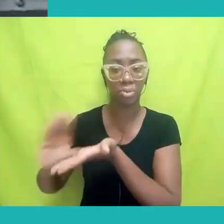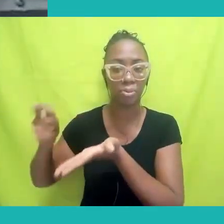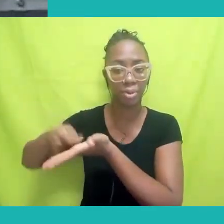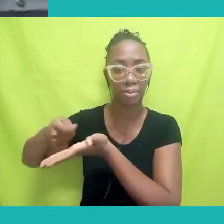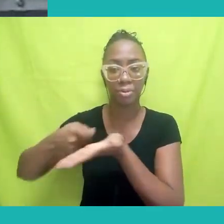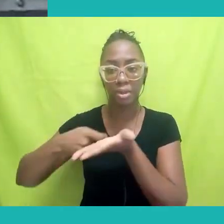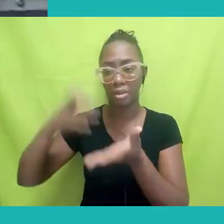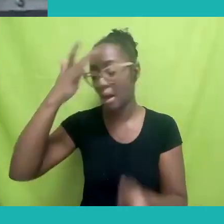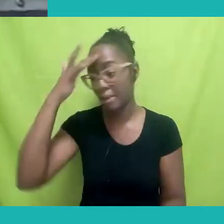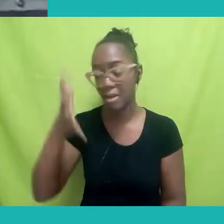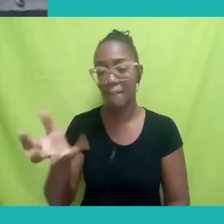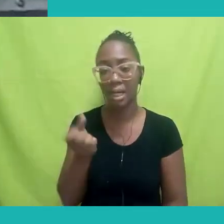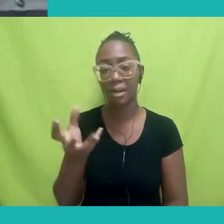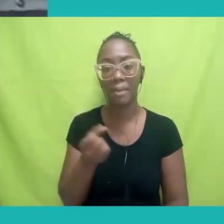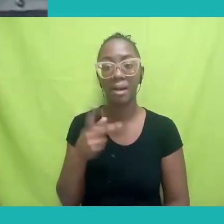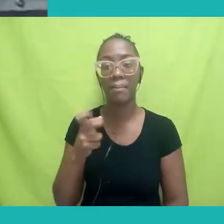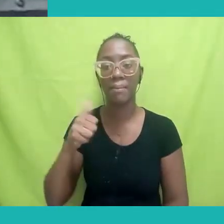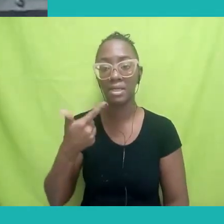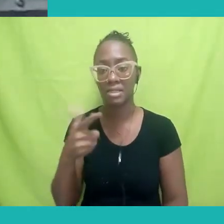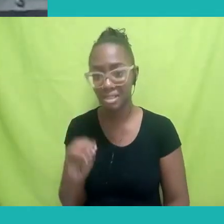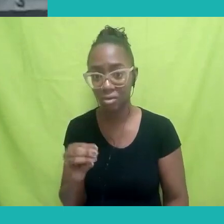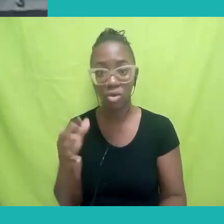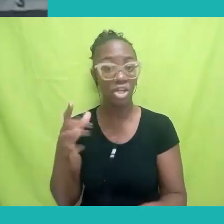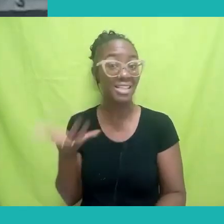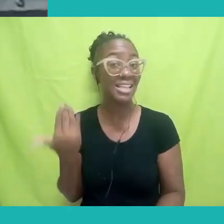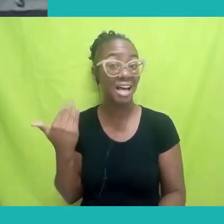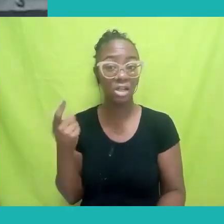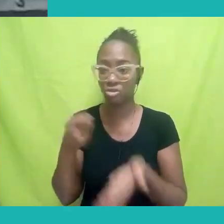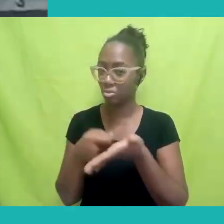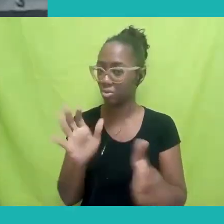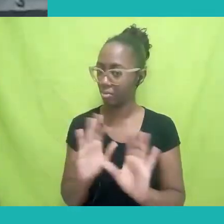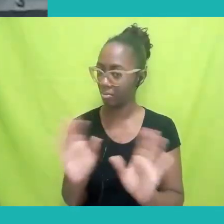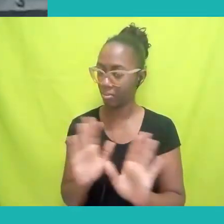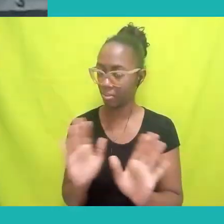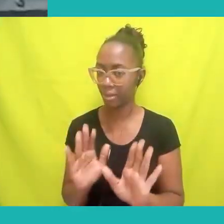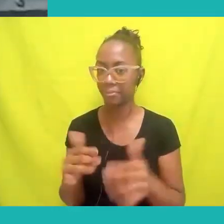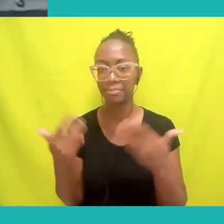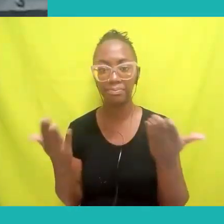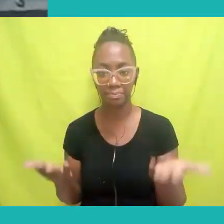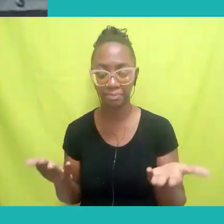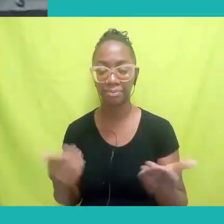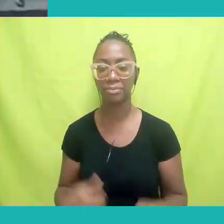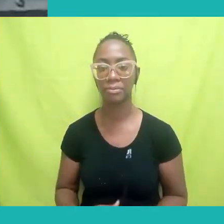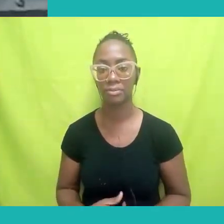de pensão militar que não contribuíam anteriormente, né? E,